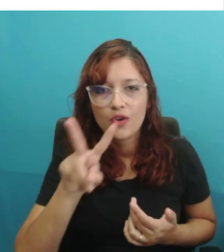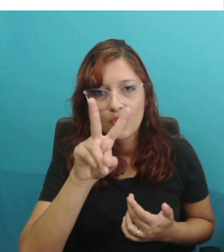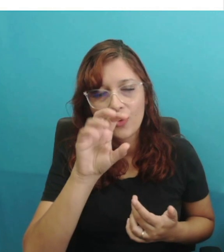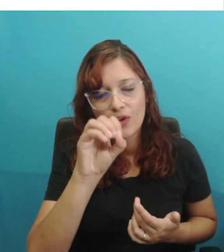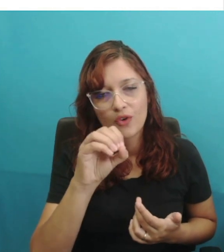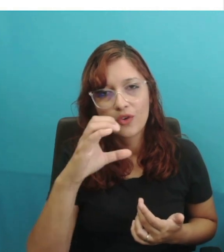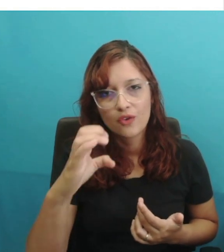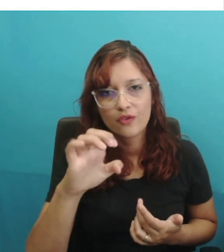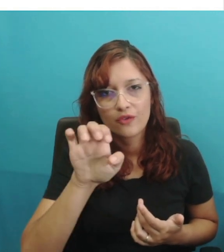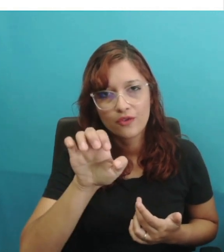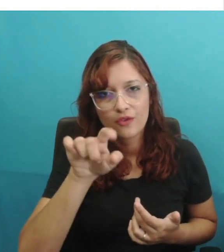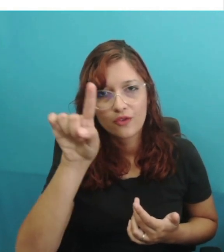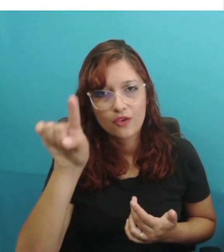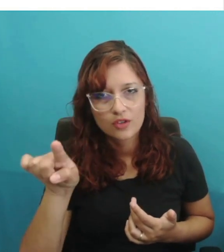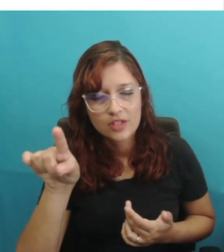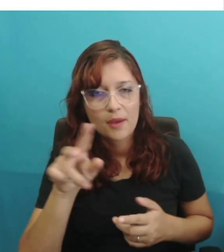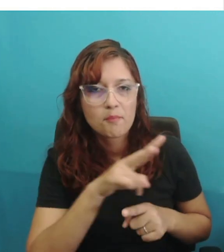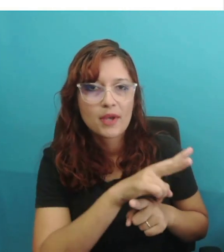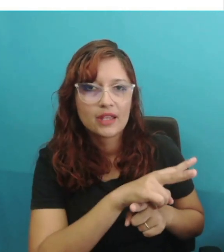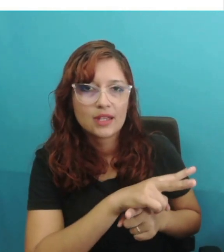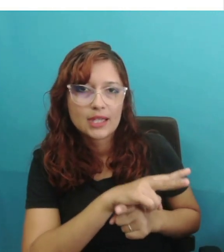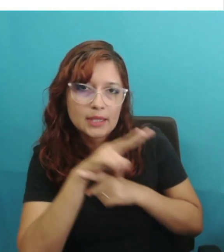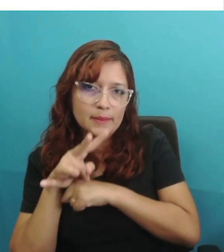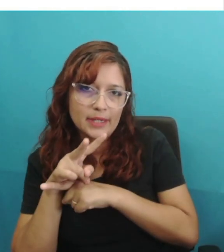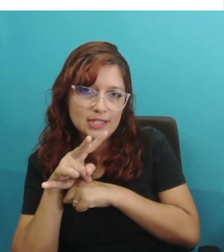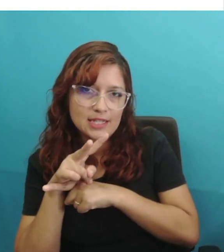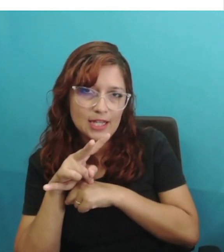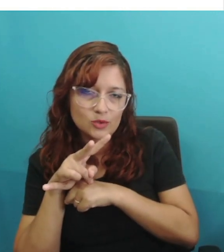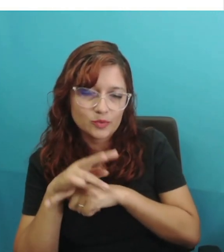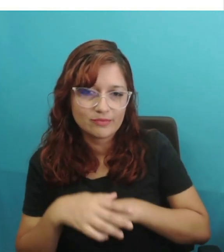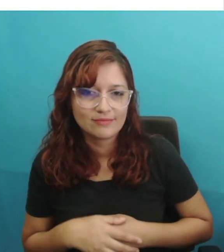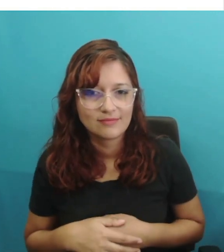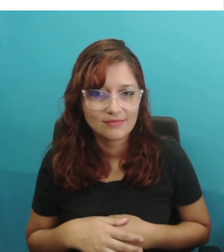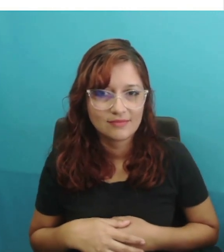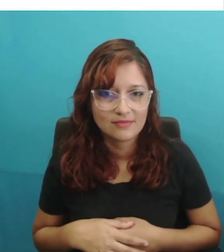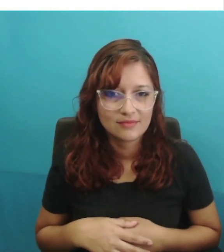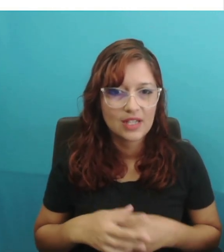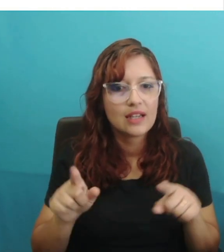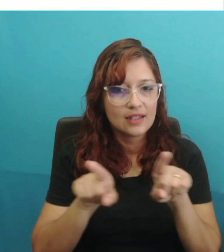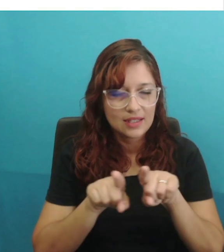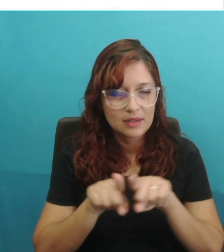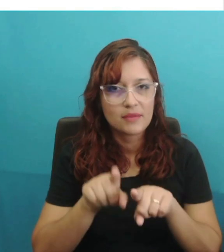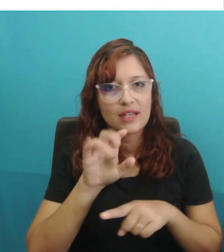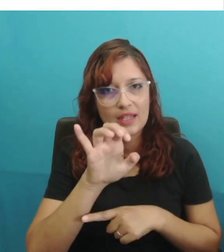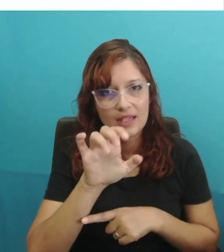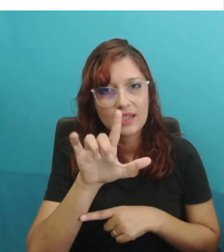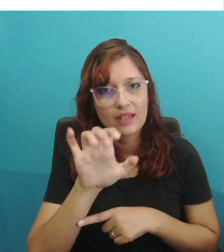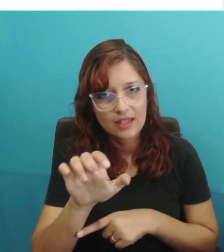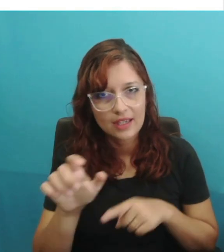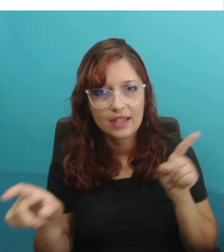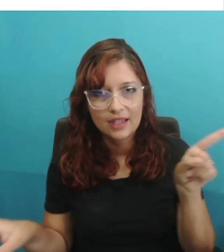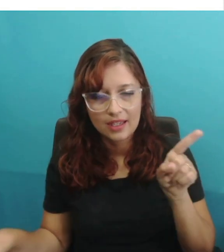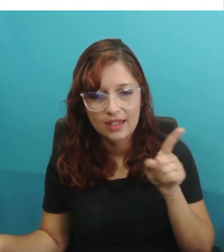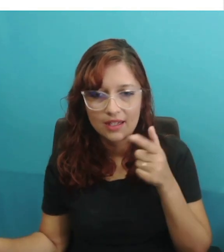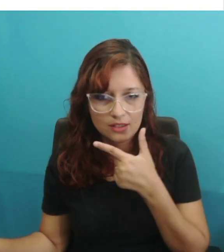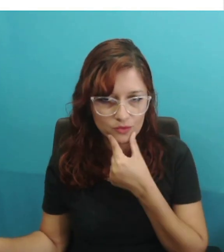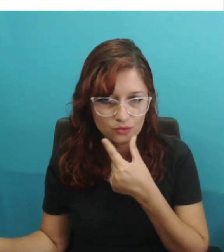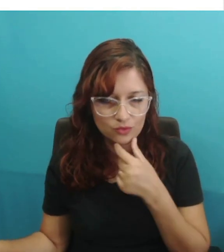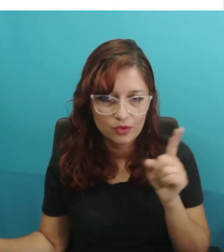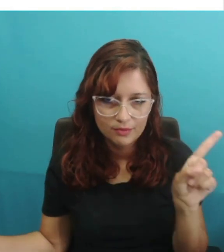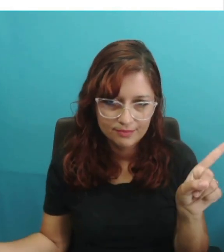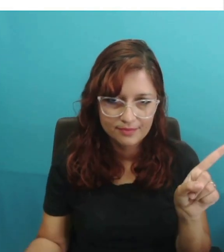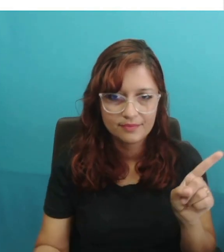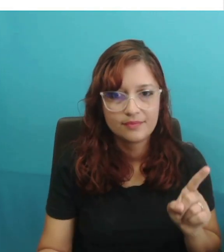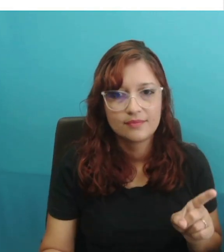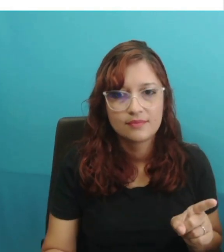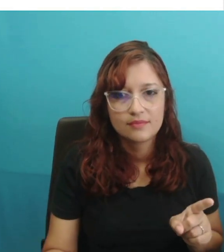Então, você vai usar a conjugação, você vai pegar emprestado a conjugação da terceira pessoa do singular, que